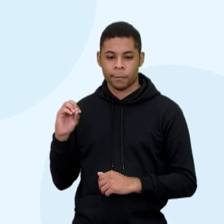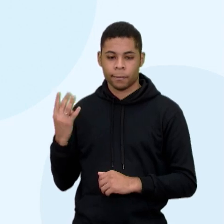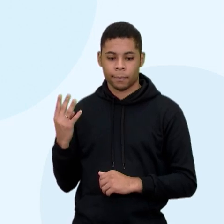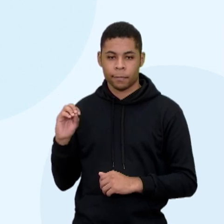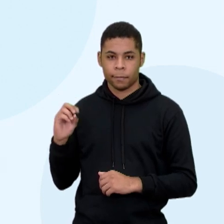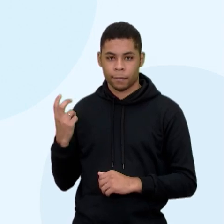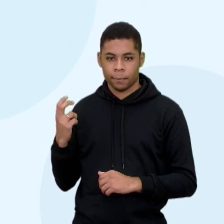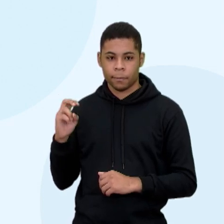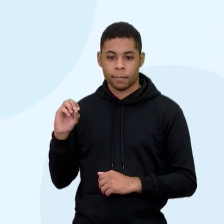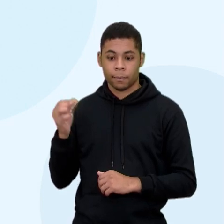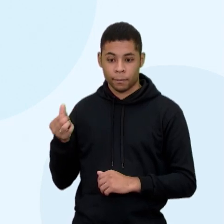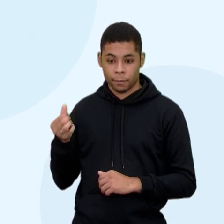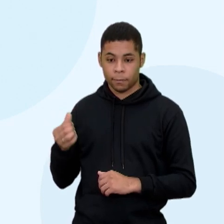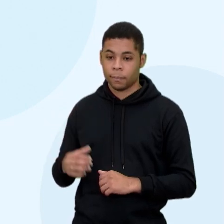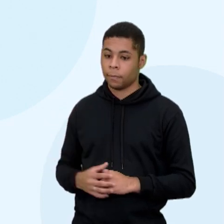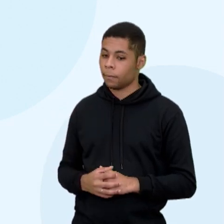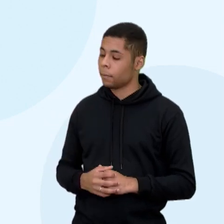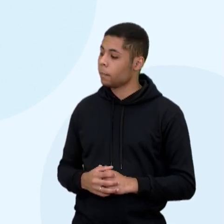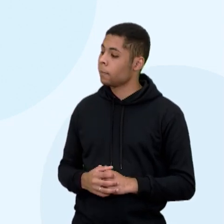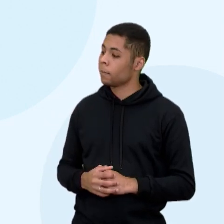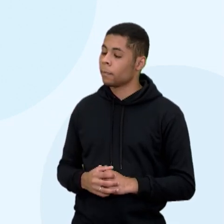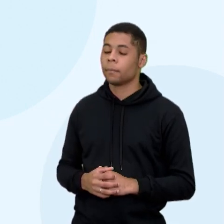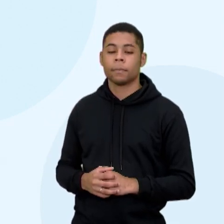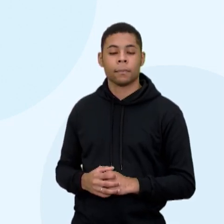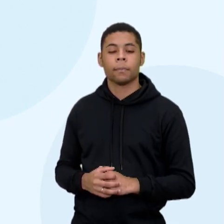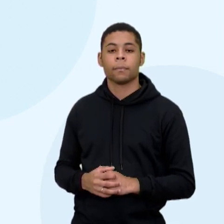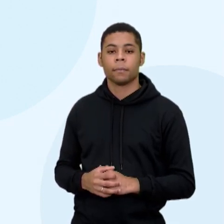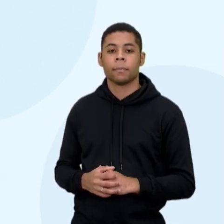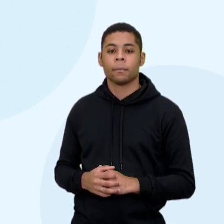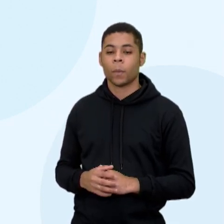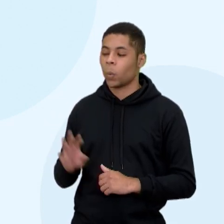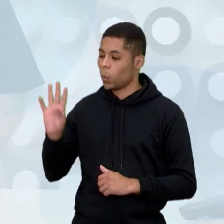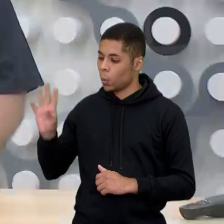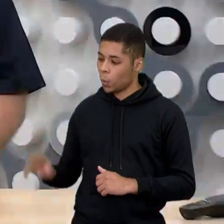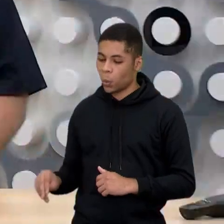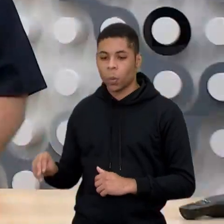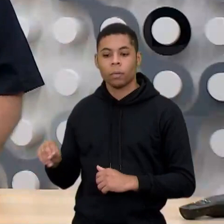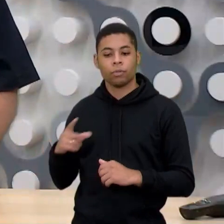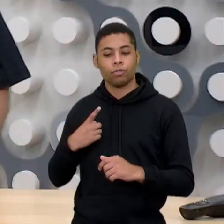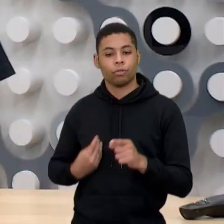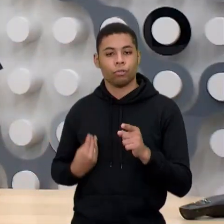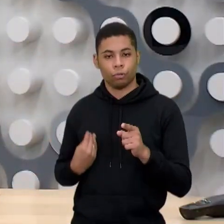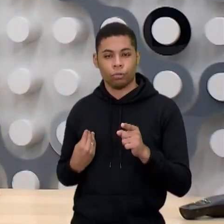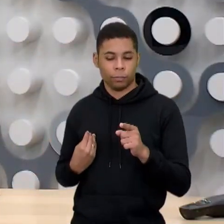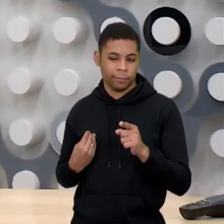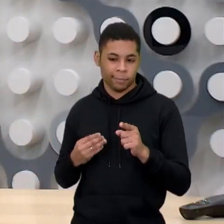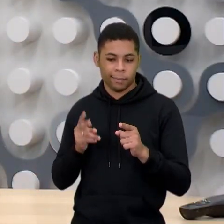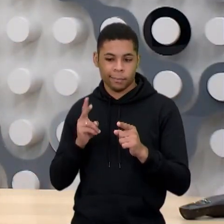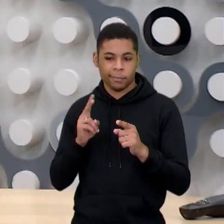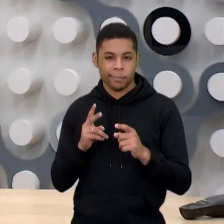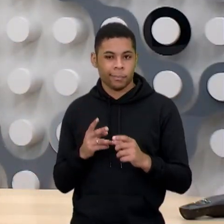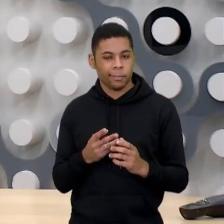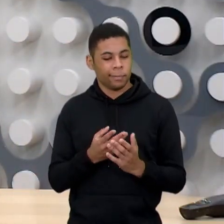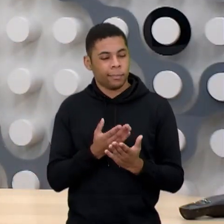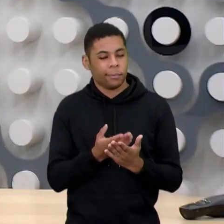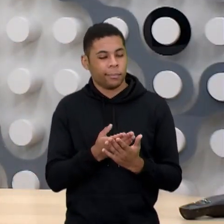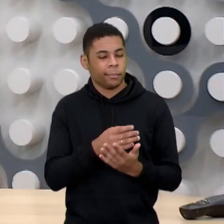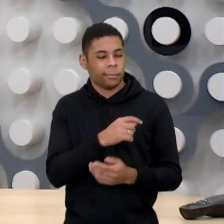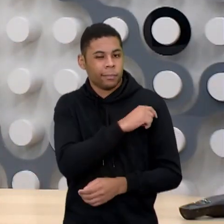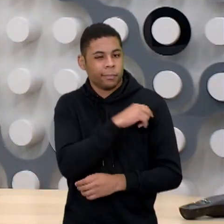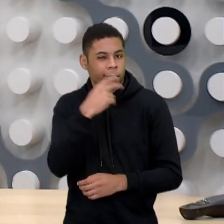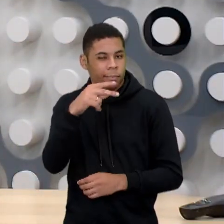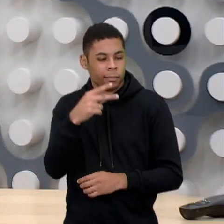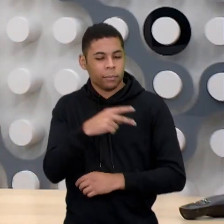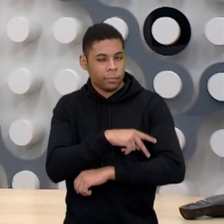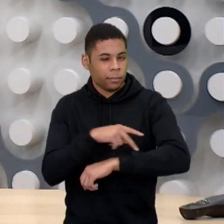04, 05 e 06. Todas essas habilidades estão aí nesse material de apoio pedagógico